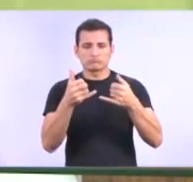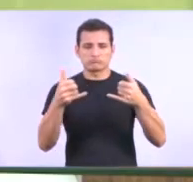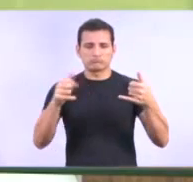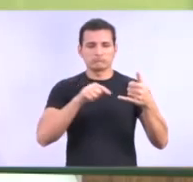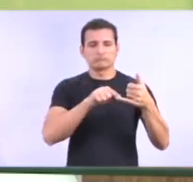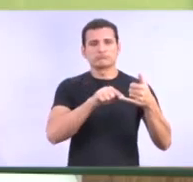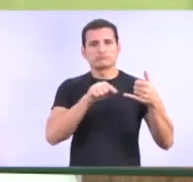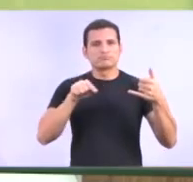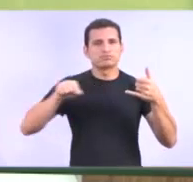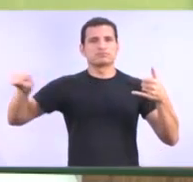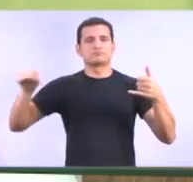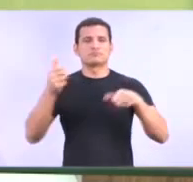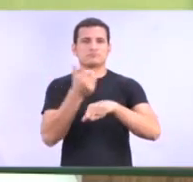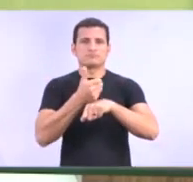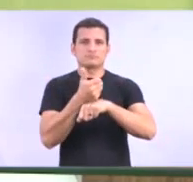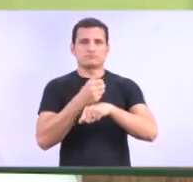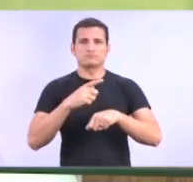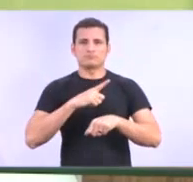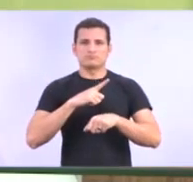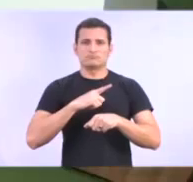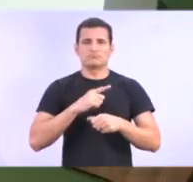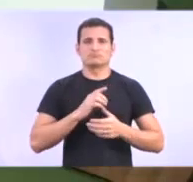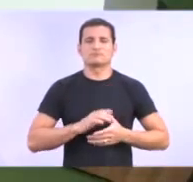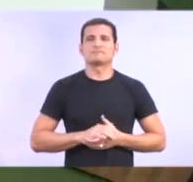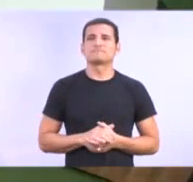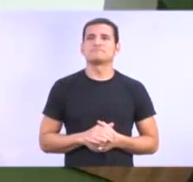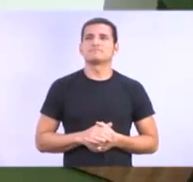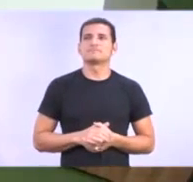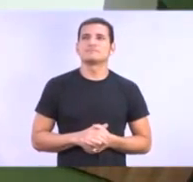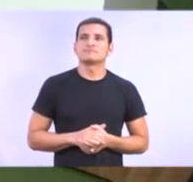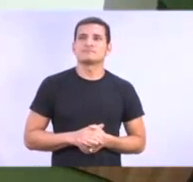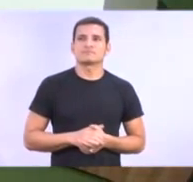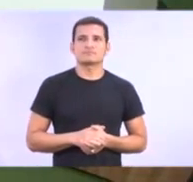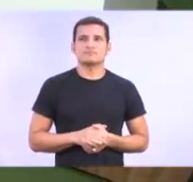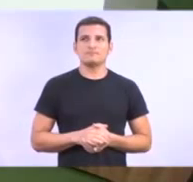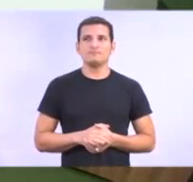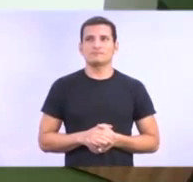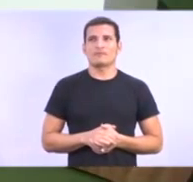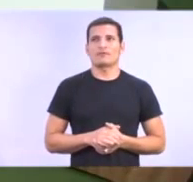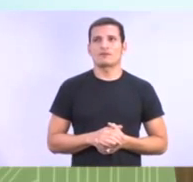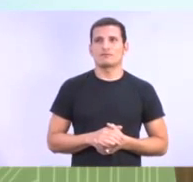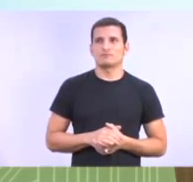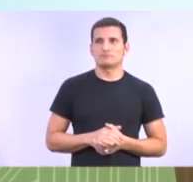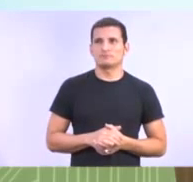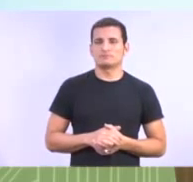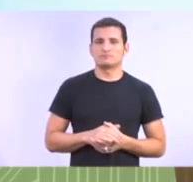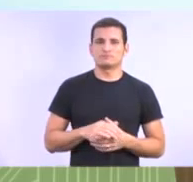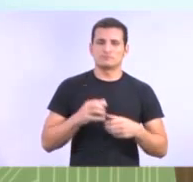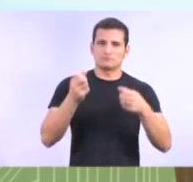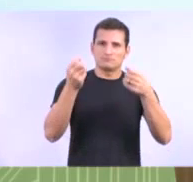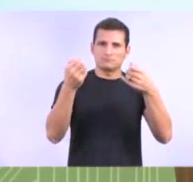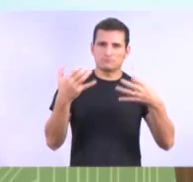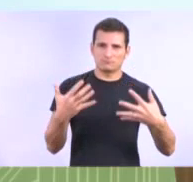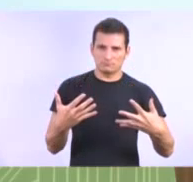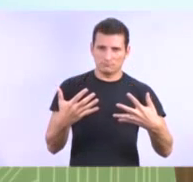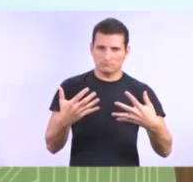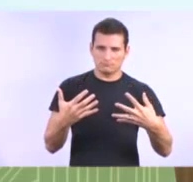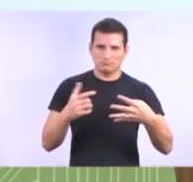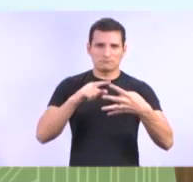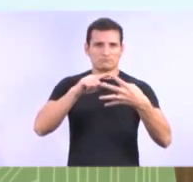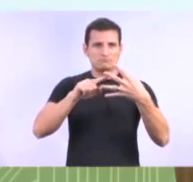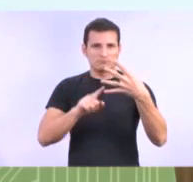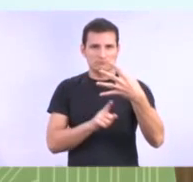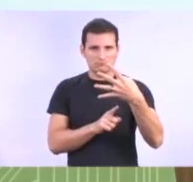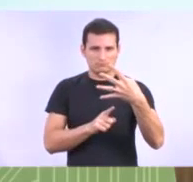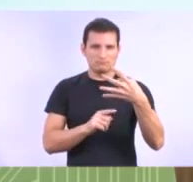melhor como acontece isso. Ok, professor? Legal, professor. Bom, então estão aí explicados os